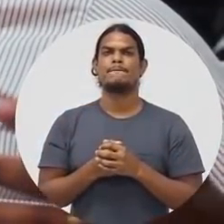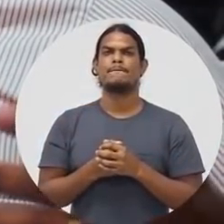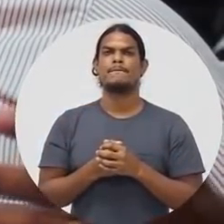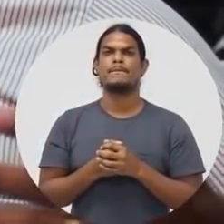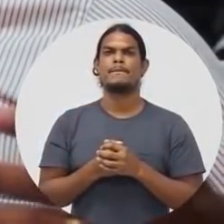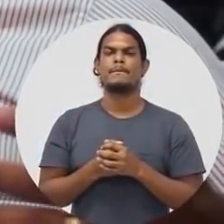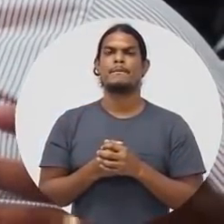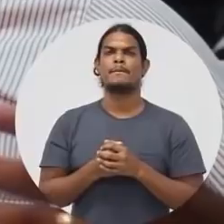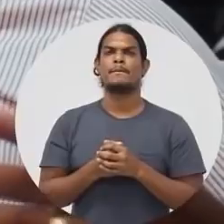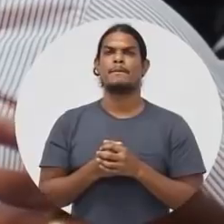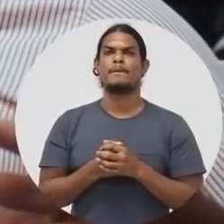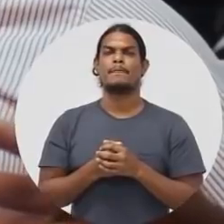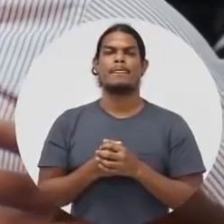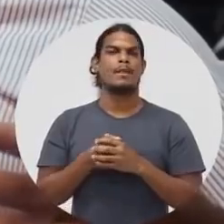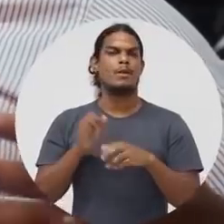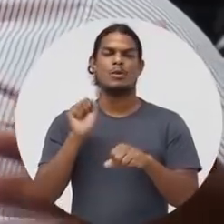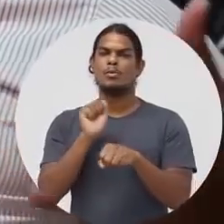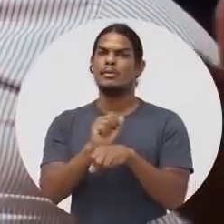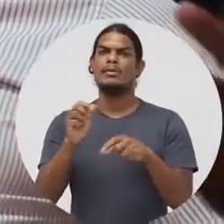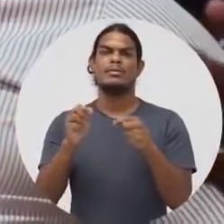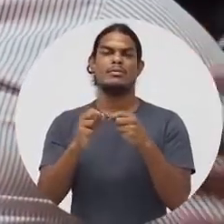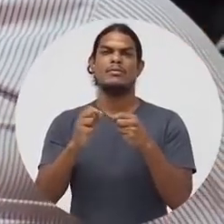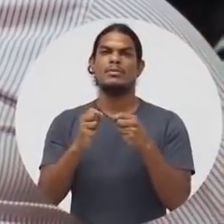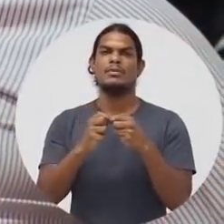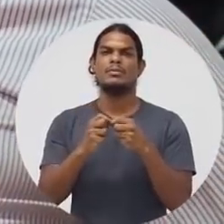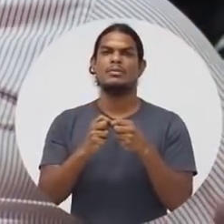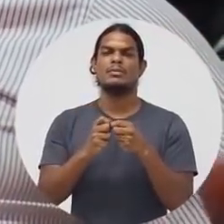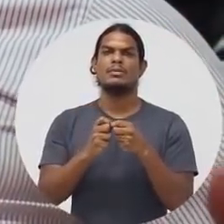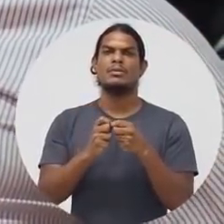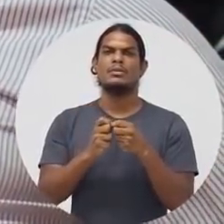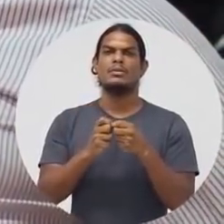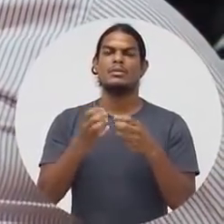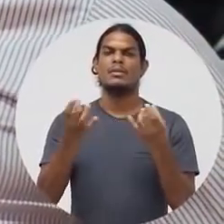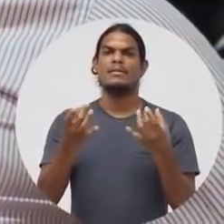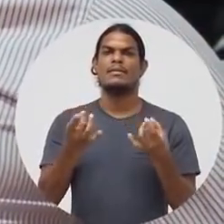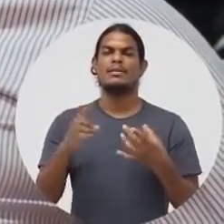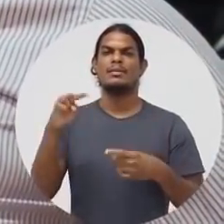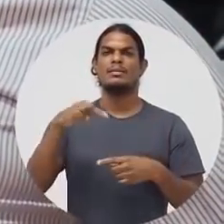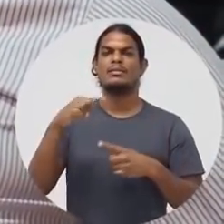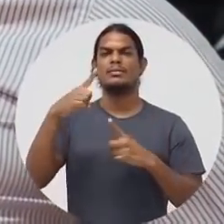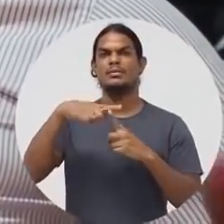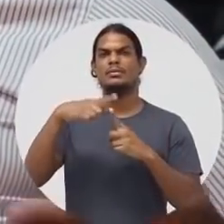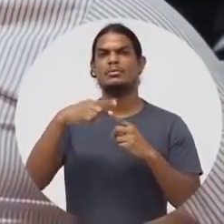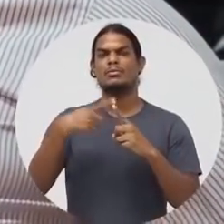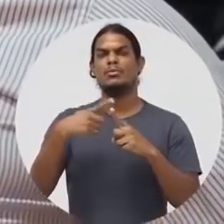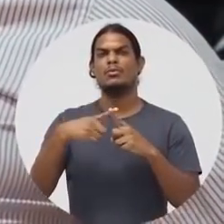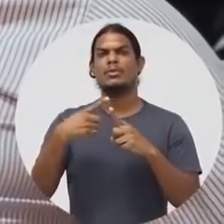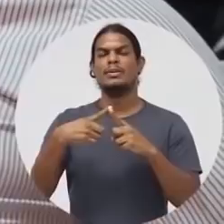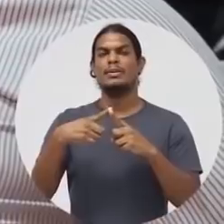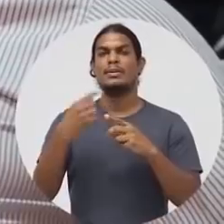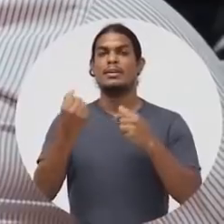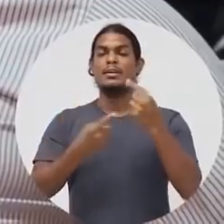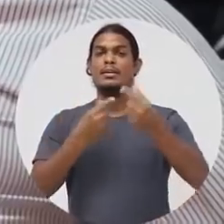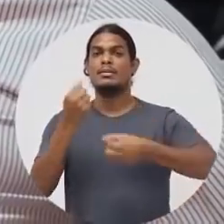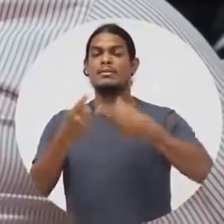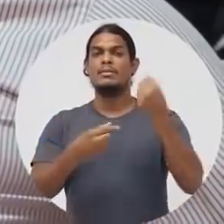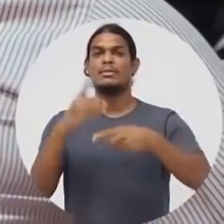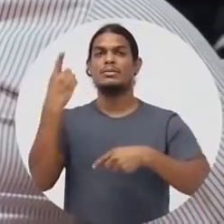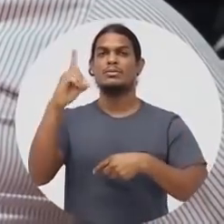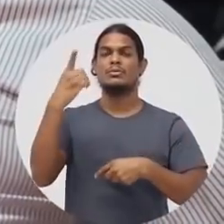de fazer boas operações no dia seguinte, porque no dia anterior o dólar estava mais baixo, tá certo? Normalmente é feito em